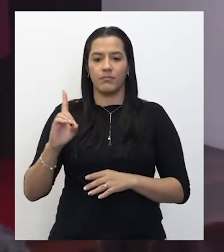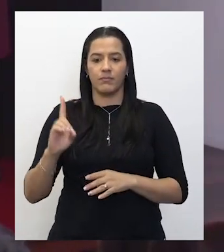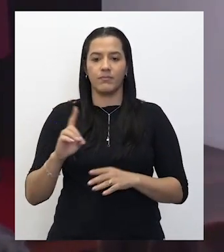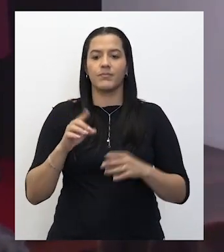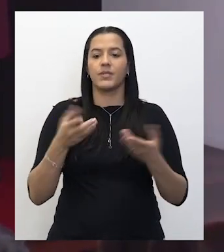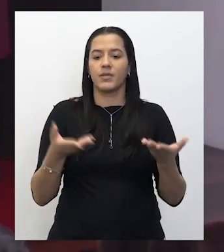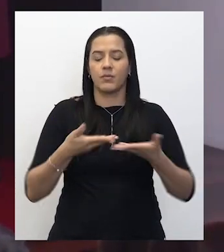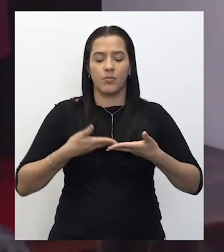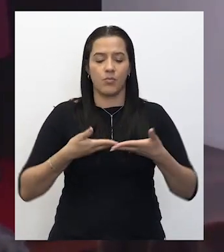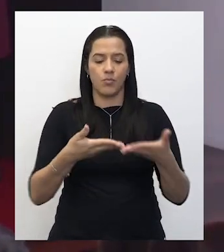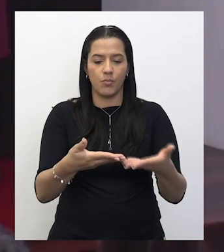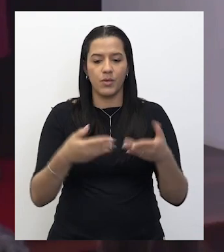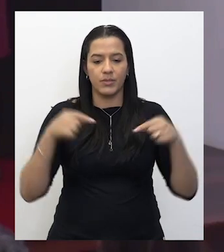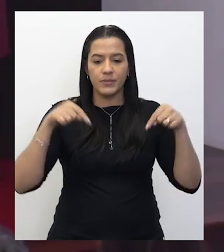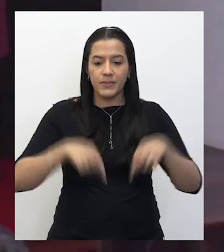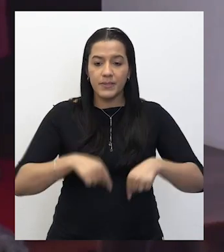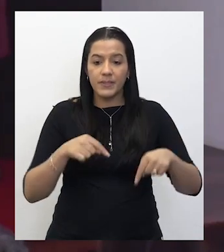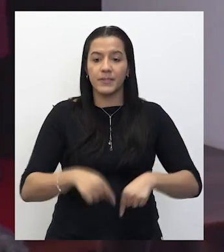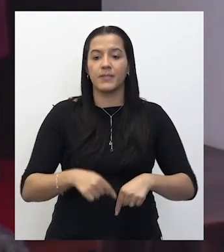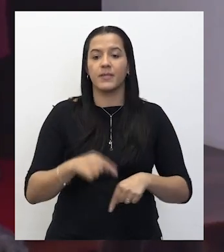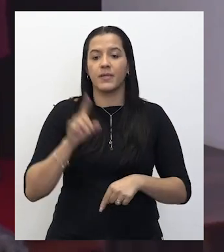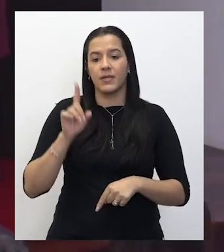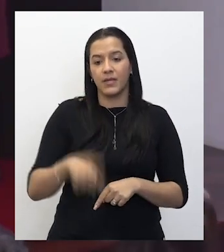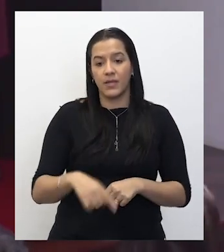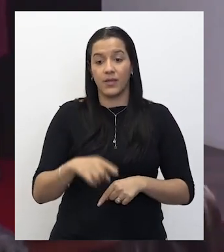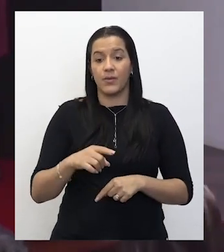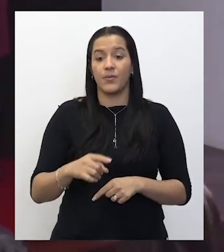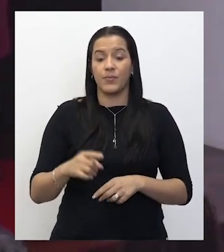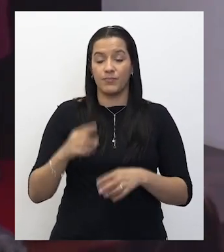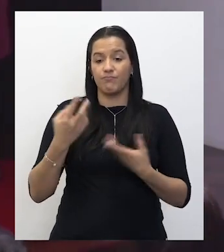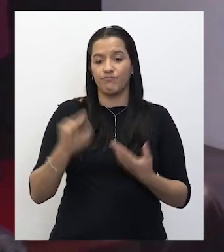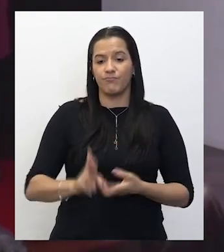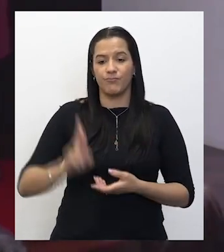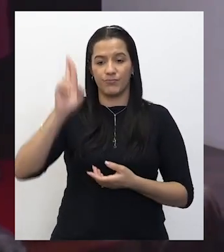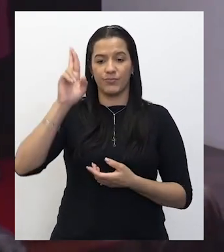estar aqui é uma baita responsabilidade, mais uma honra.